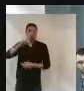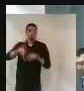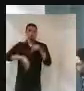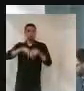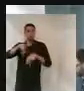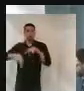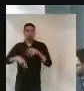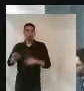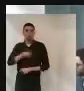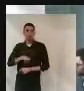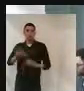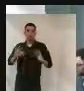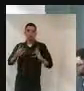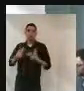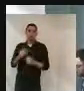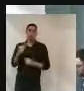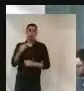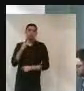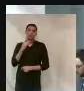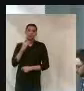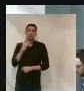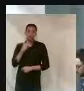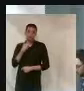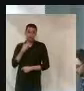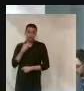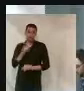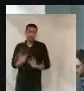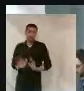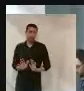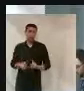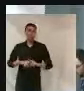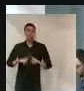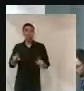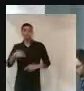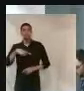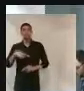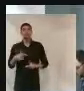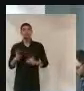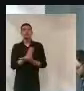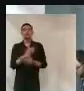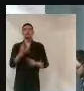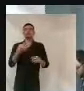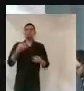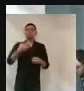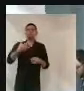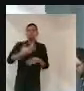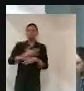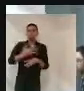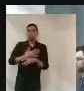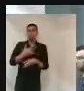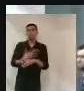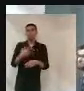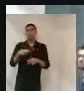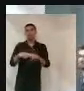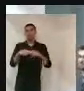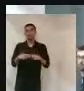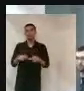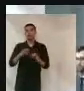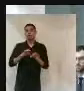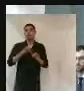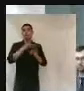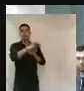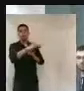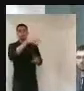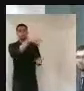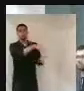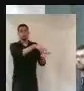principalmente devido à logística, né, e daquelas cidades que estão longe dos centros industrializados.